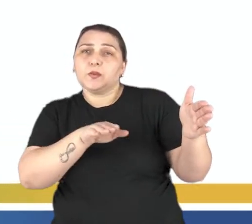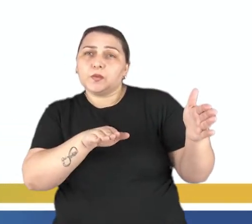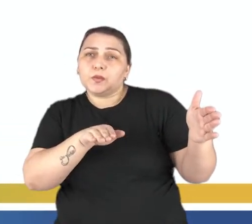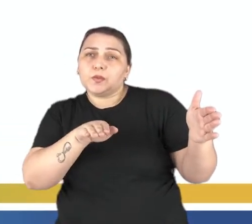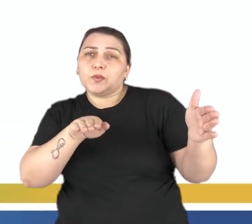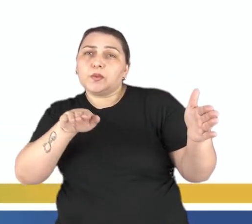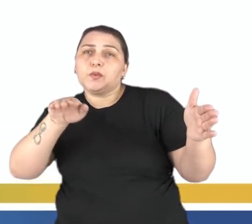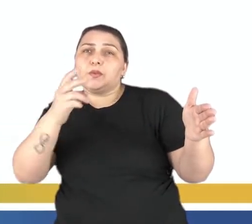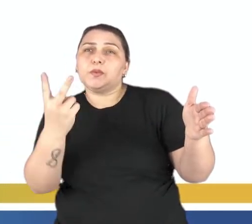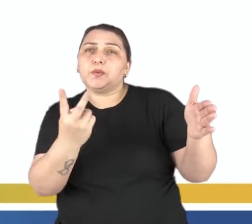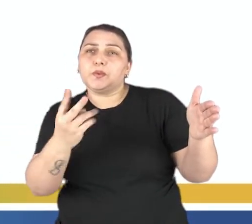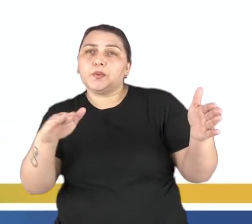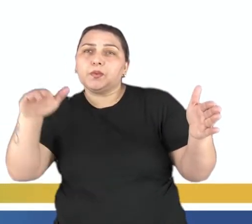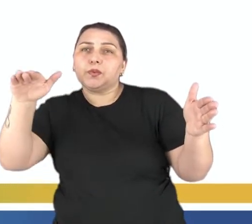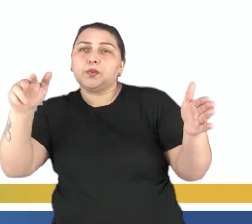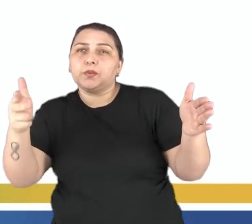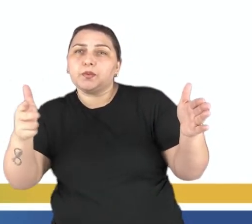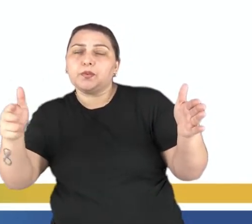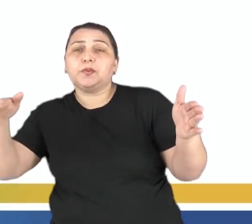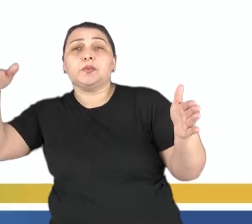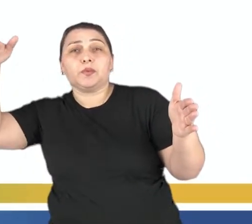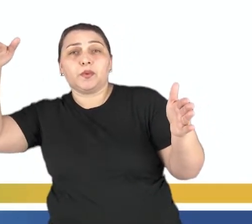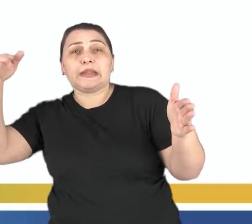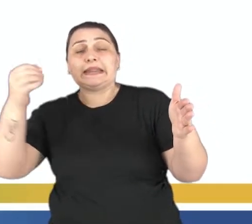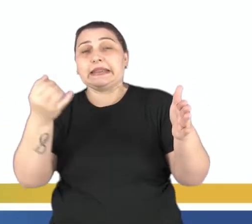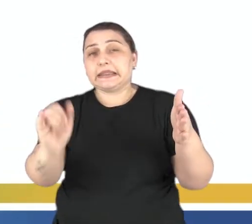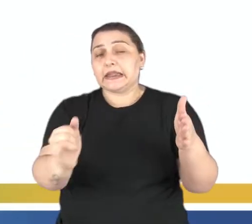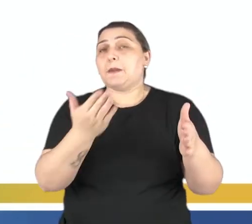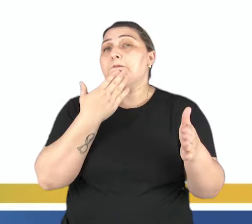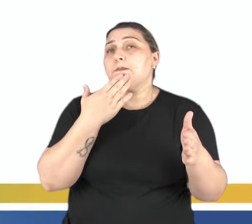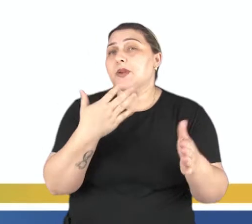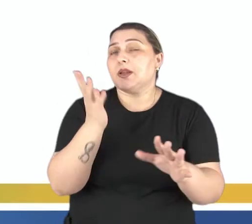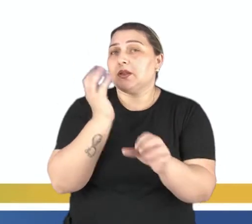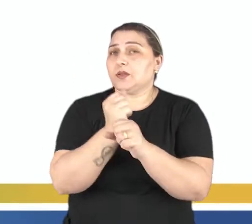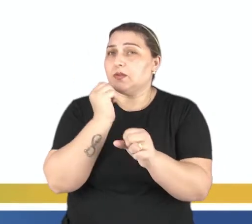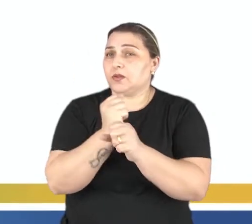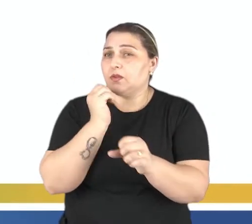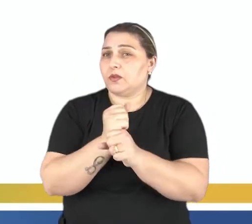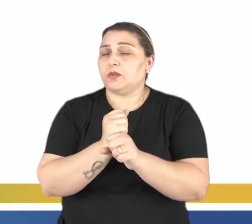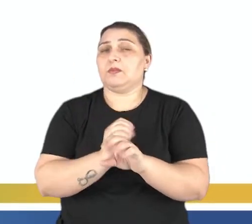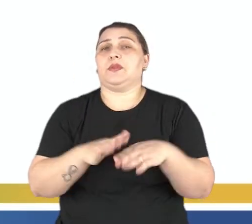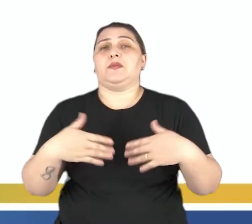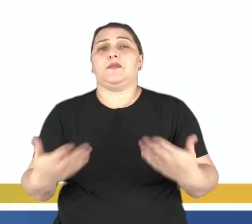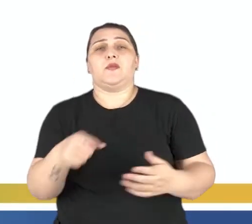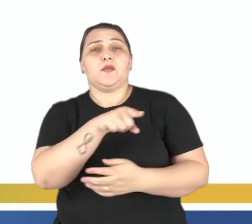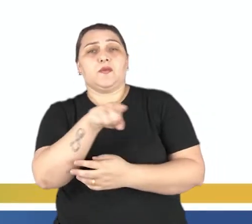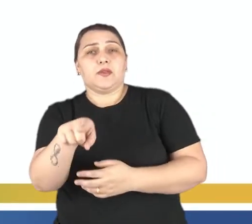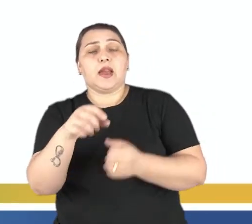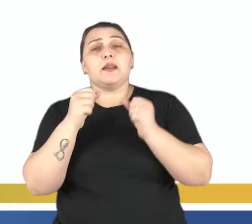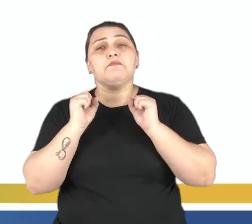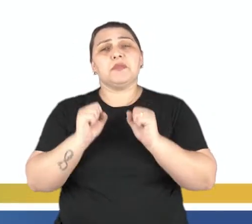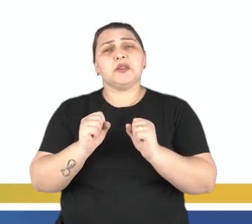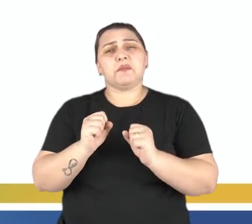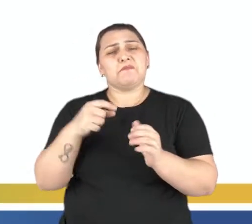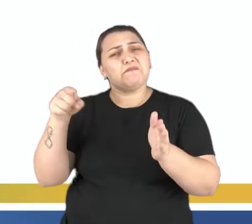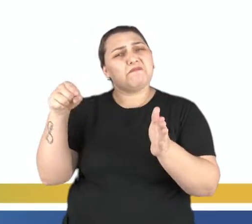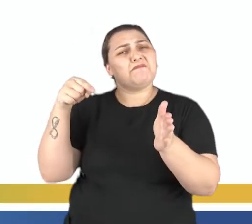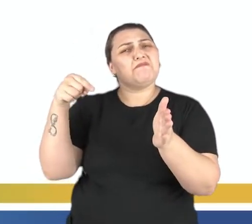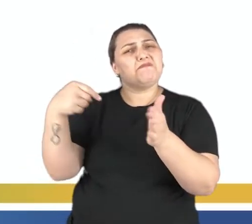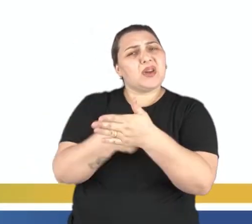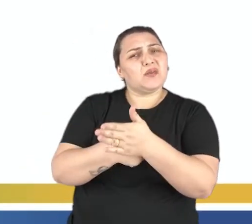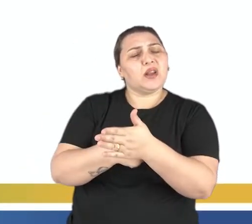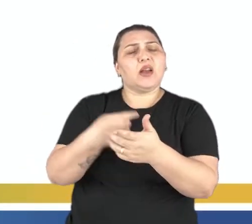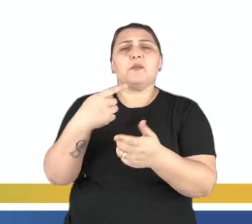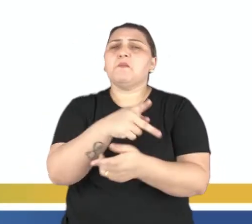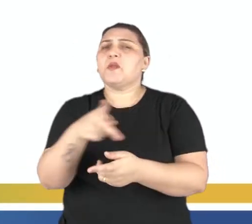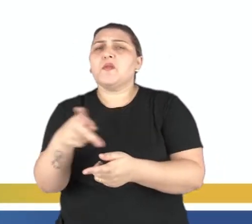aumentando de 2 em 2. Ora, se ele está pedindo a soma dos termos, você deve estar me questionando.